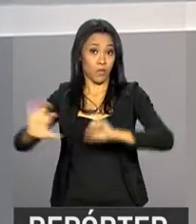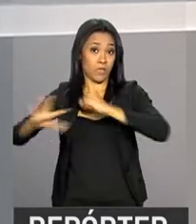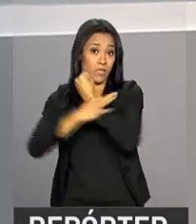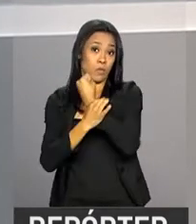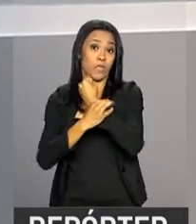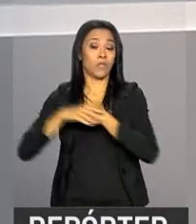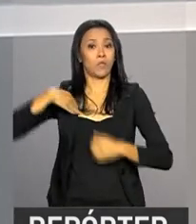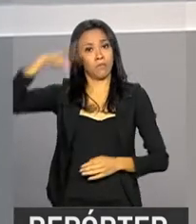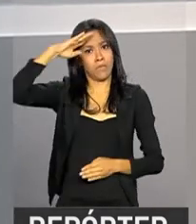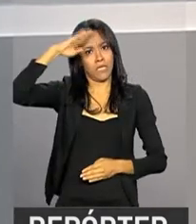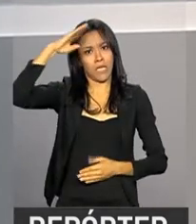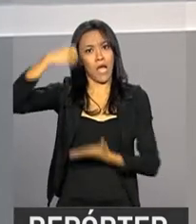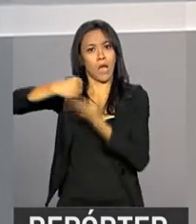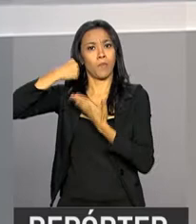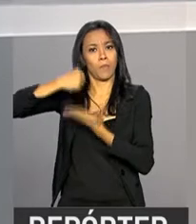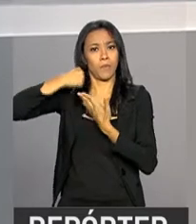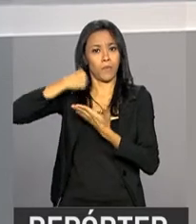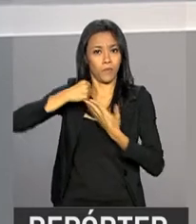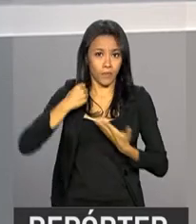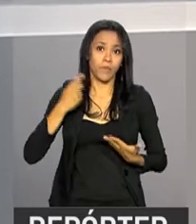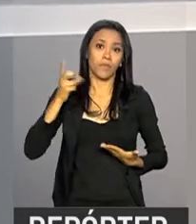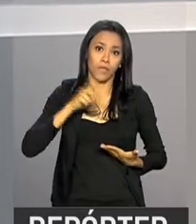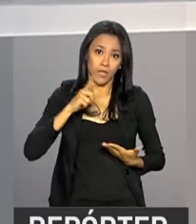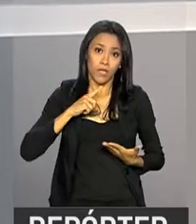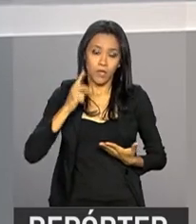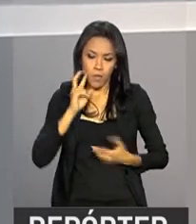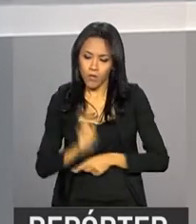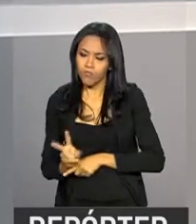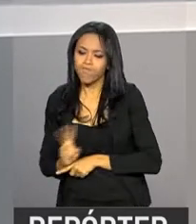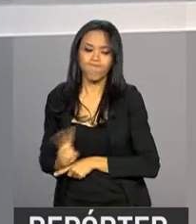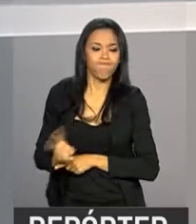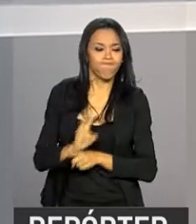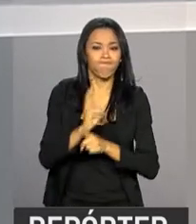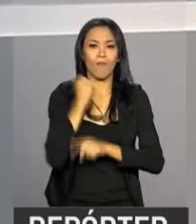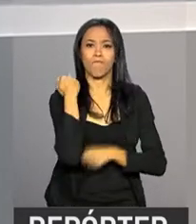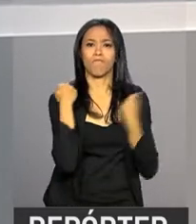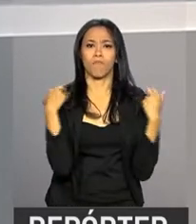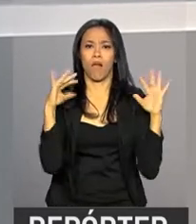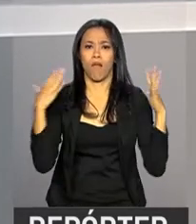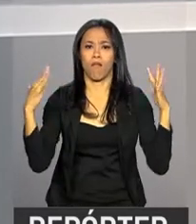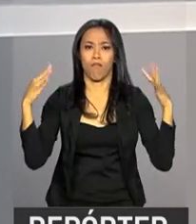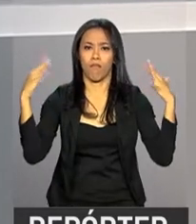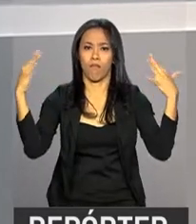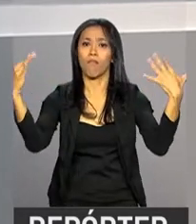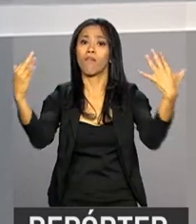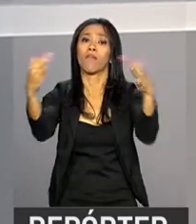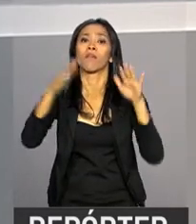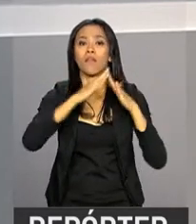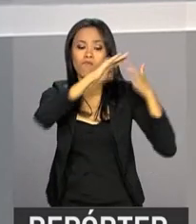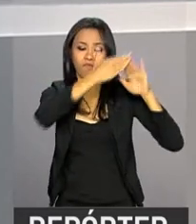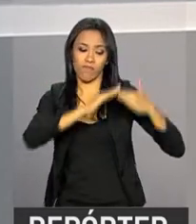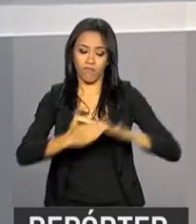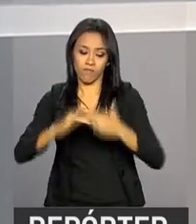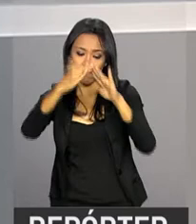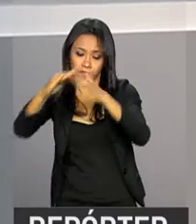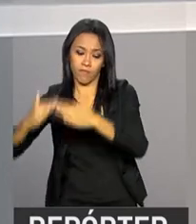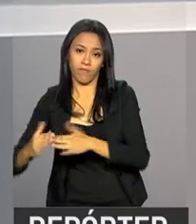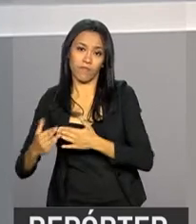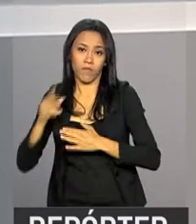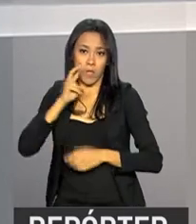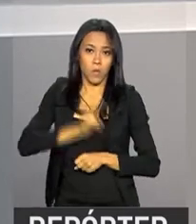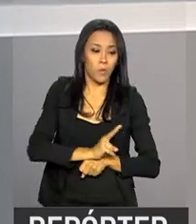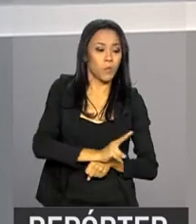apoio técnico à polícia militar em ações de varredura na mata que faz limite com a rocinha no final do mês passado